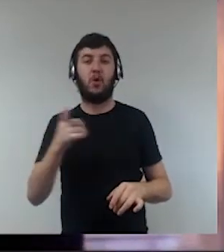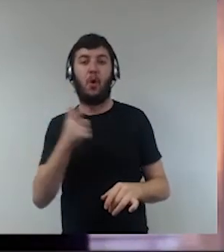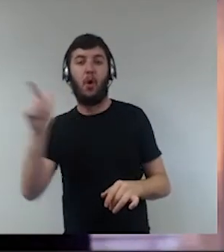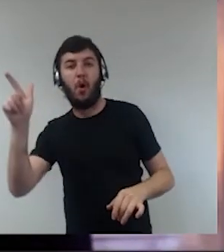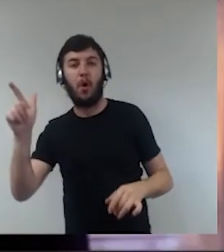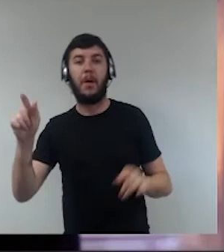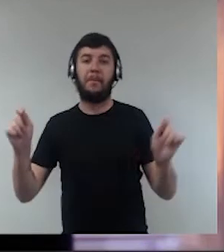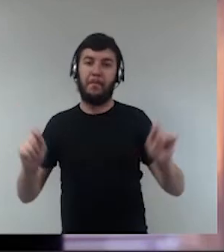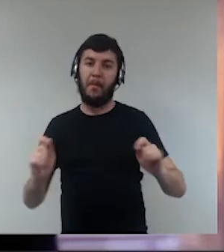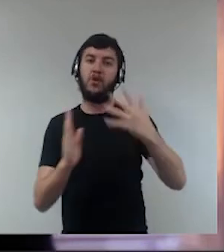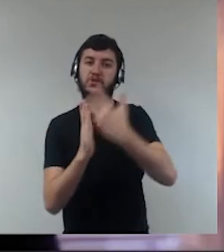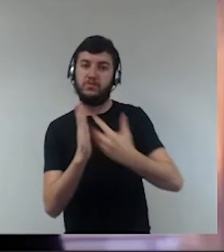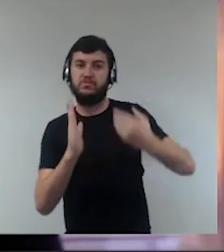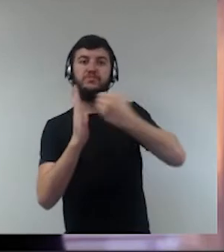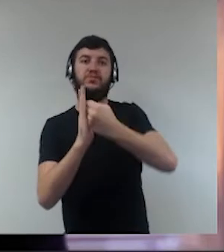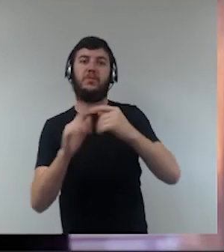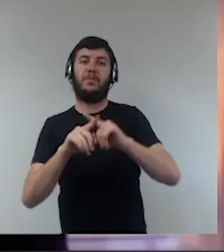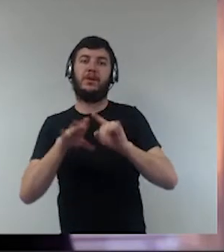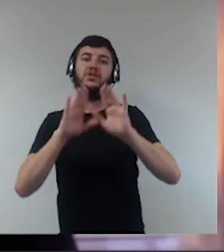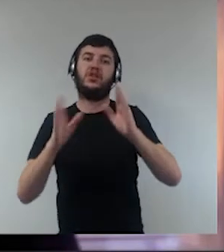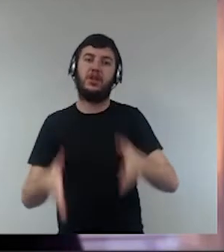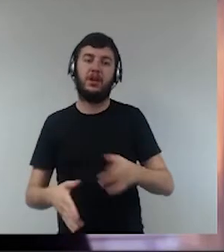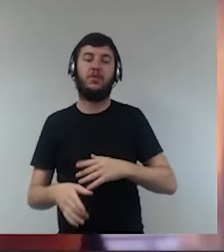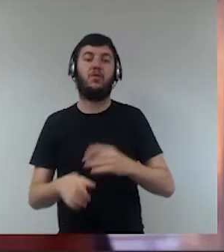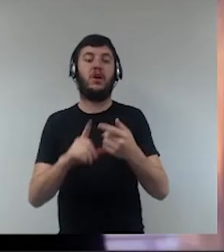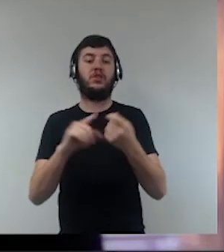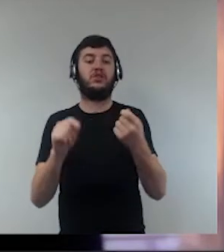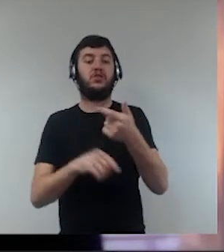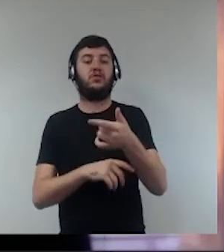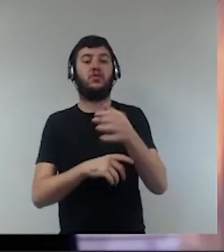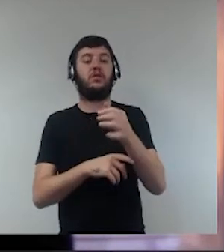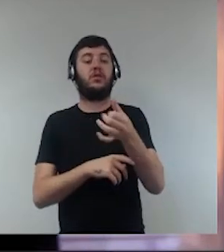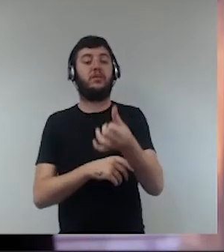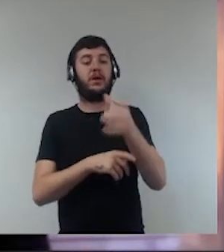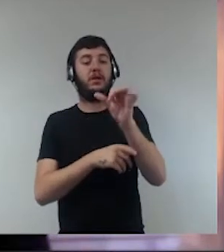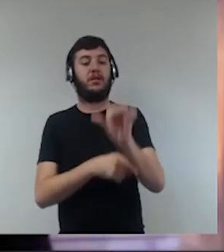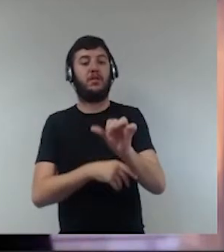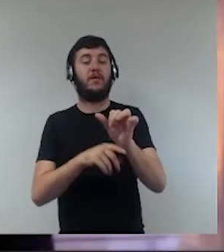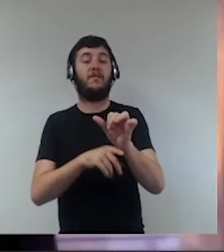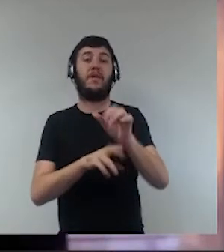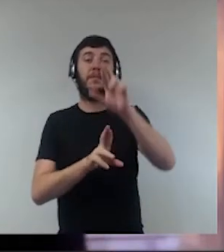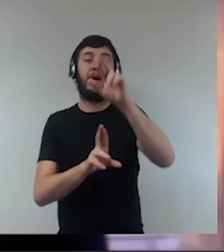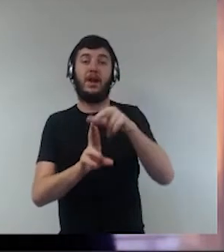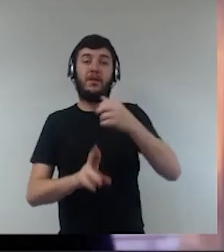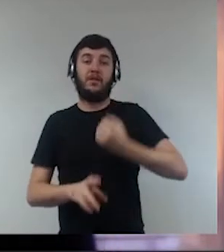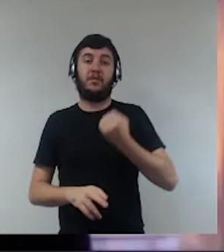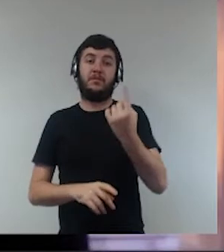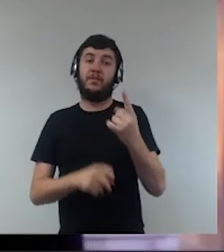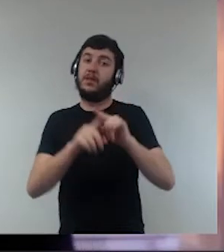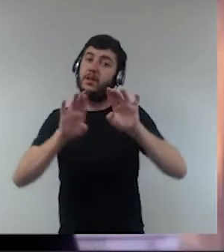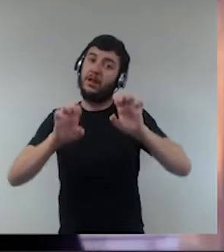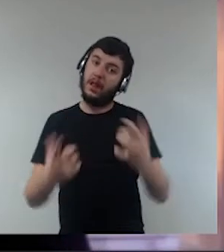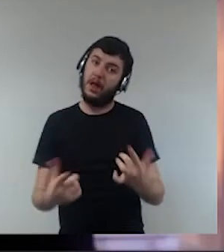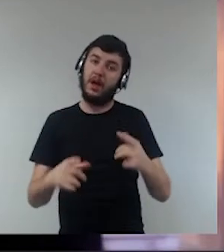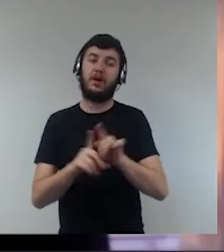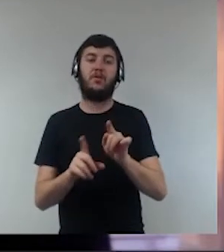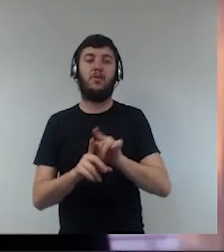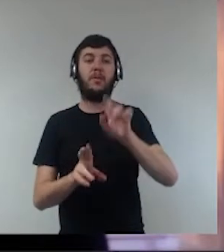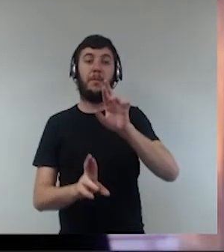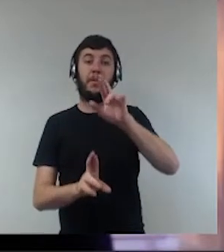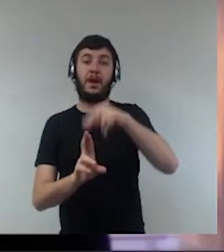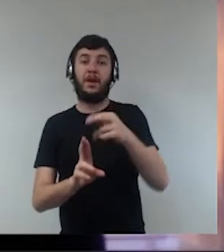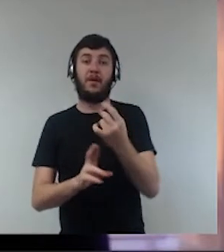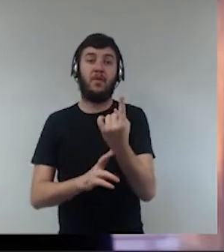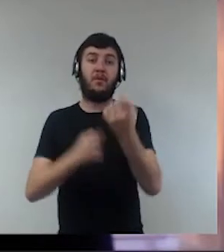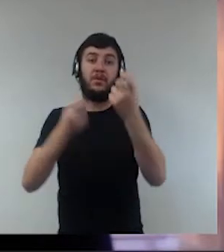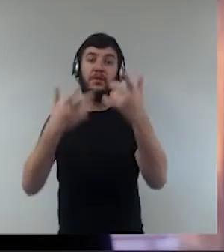Isso está previsto no artigo 269, parágrafo 1º. É claro que o parágrafo 1º do artigo 269 prevê que isso seja feito